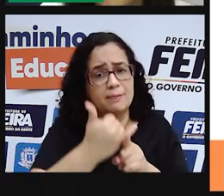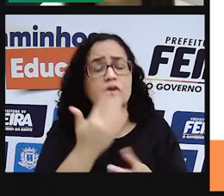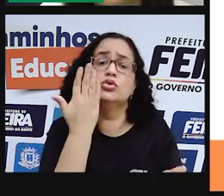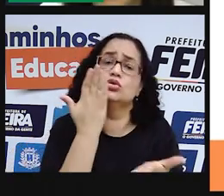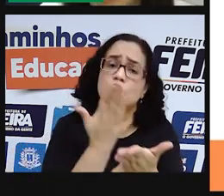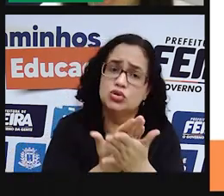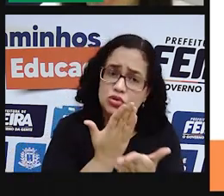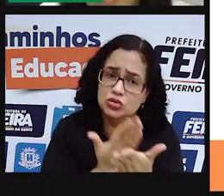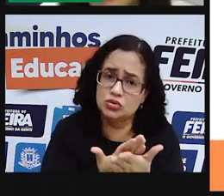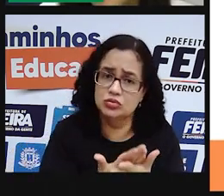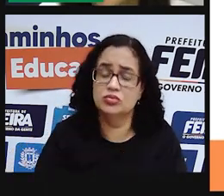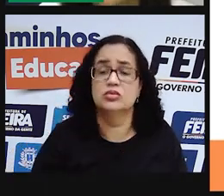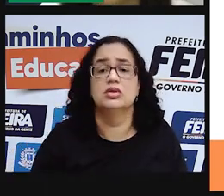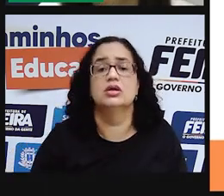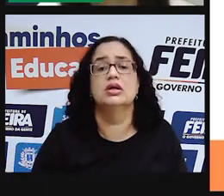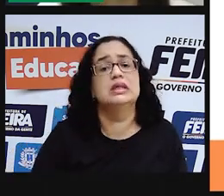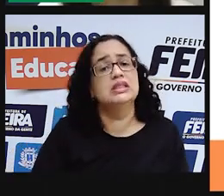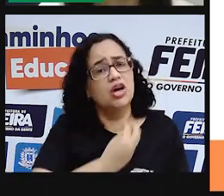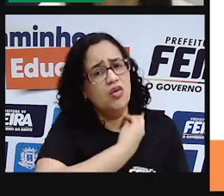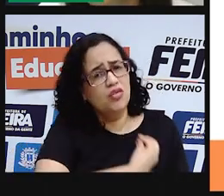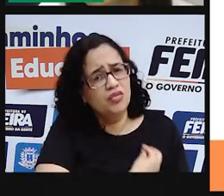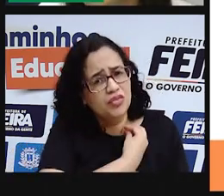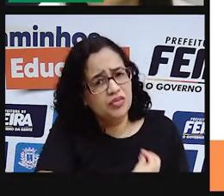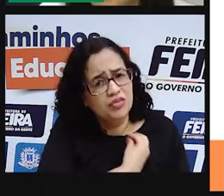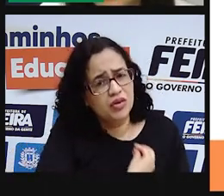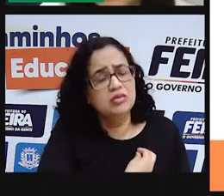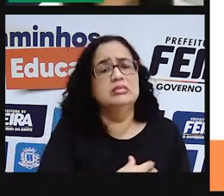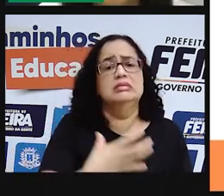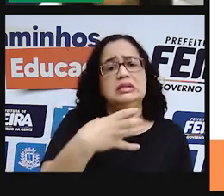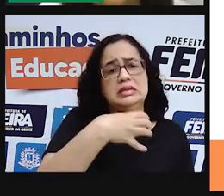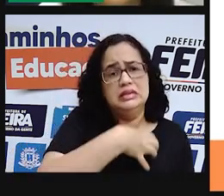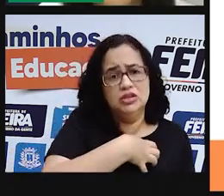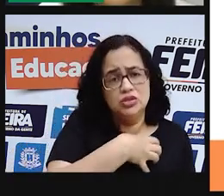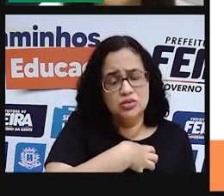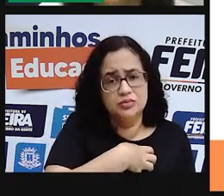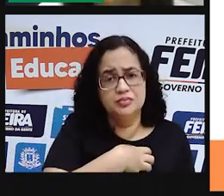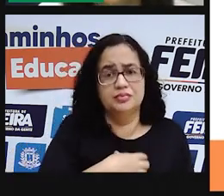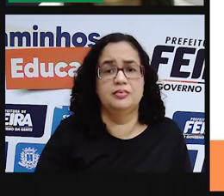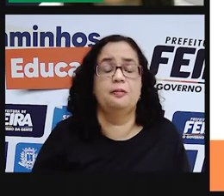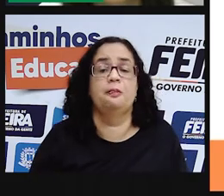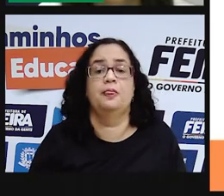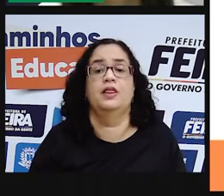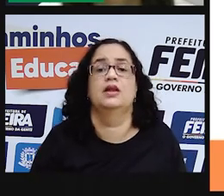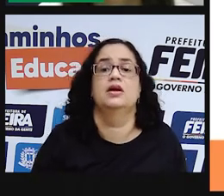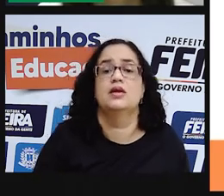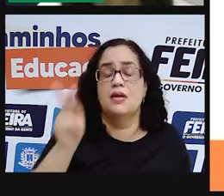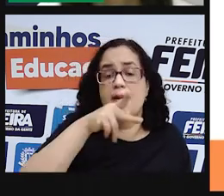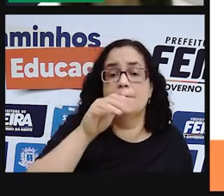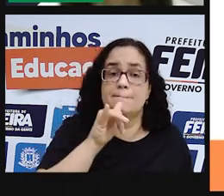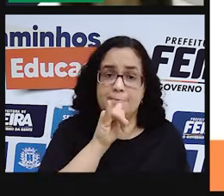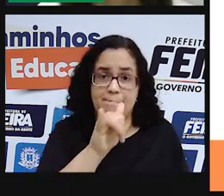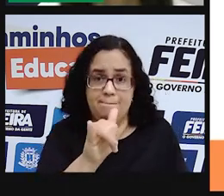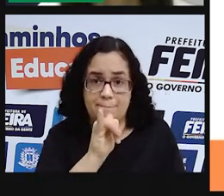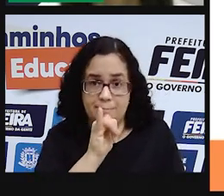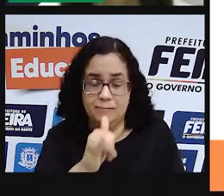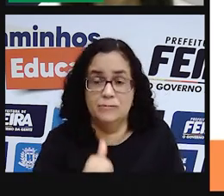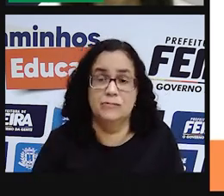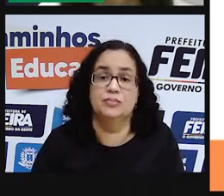Já esteve em algum momento onde esse assunto foi discutido com você? A Pró trouxe aqui algumas